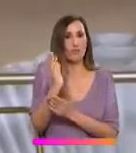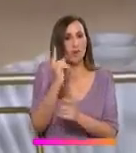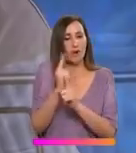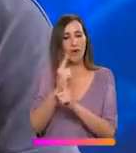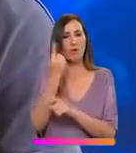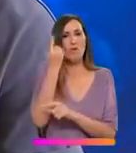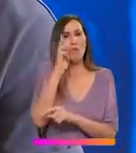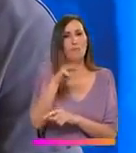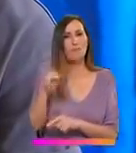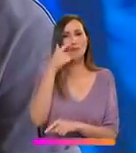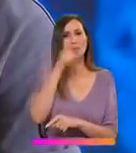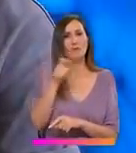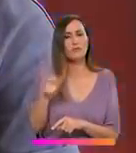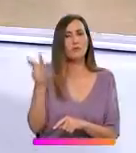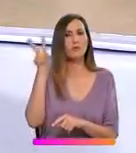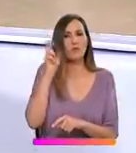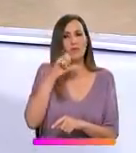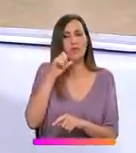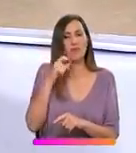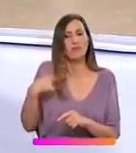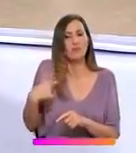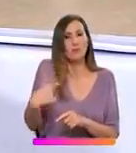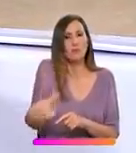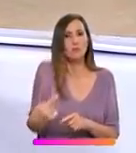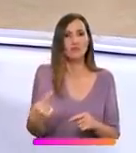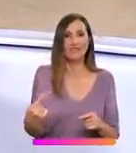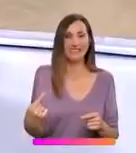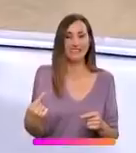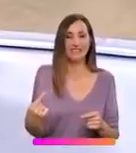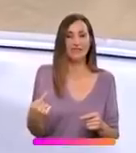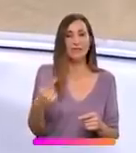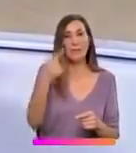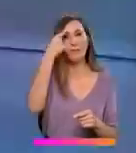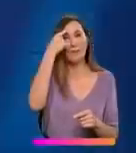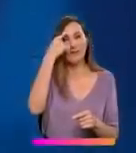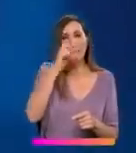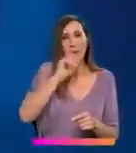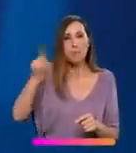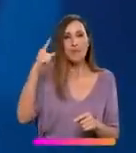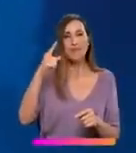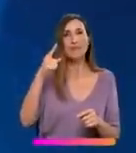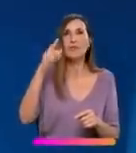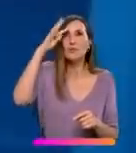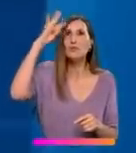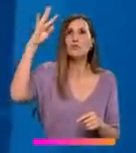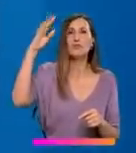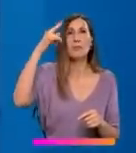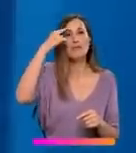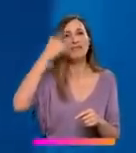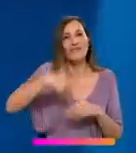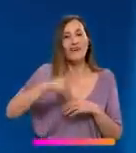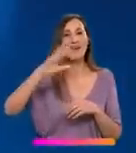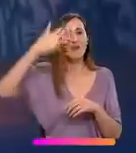de 1 milhão de pessoas ali a ouvir, todos os dias a rádio a passar. Tu imaginavas isto? Sonhavas-te que isto podia acontecer?